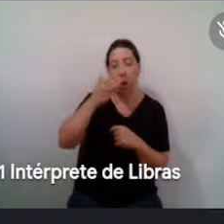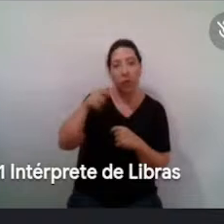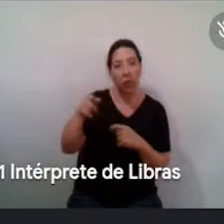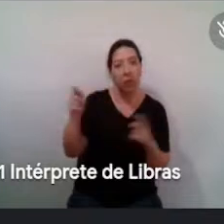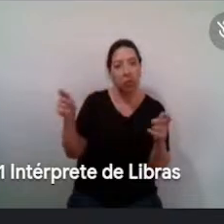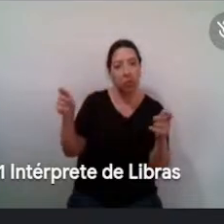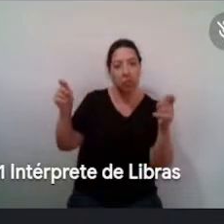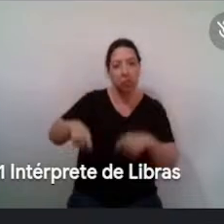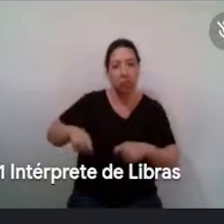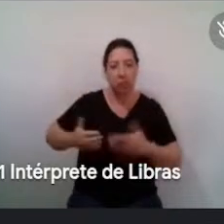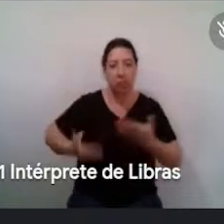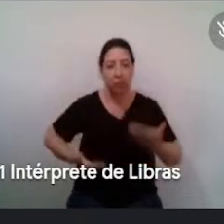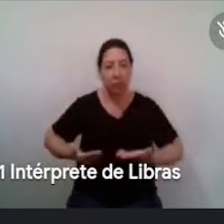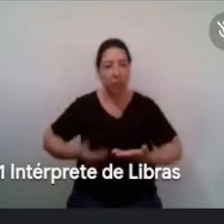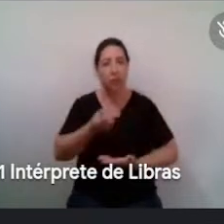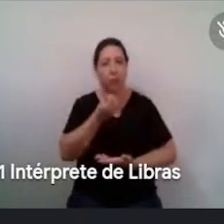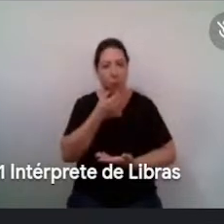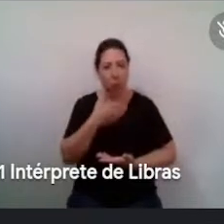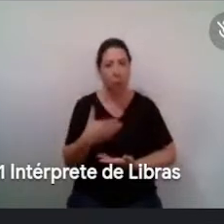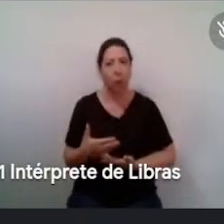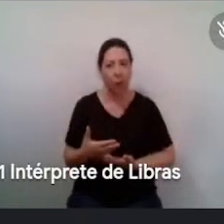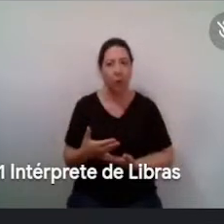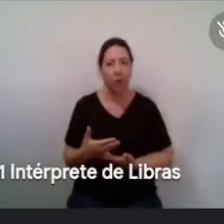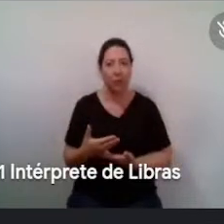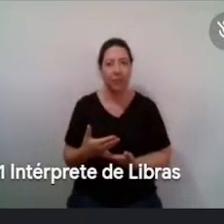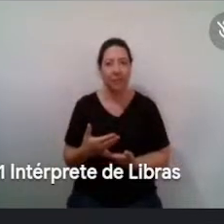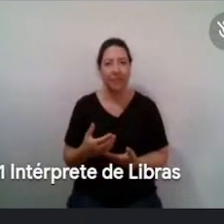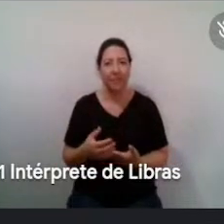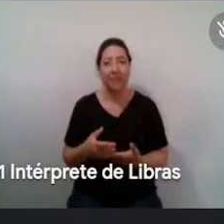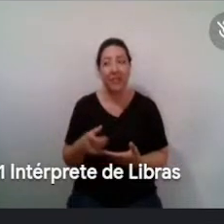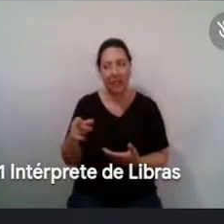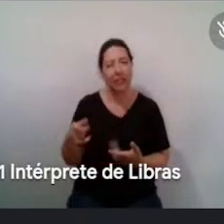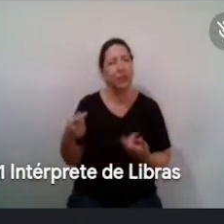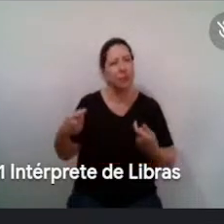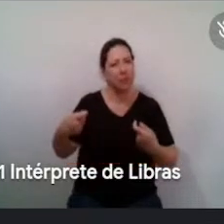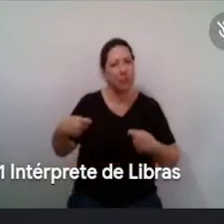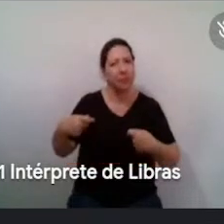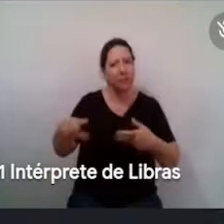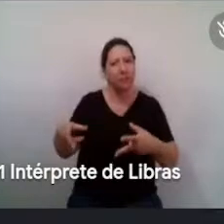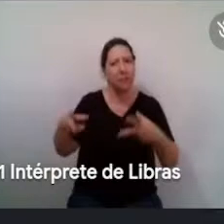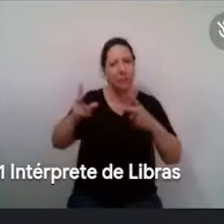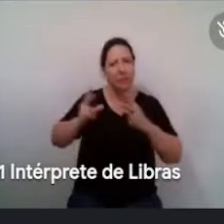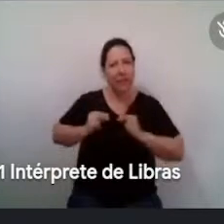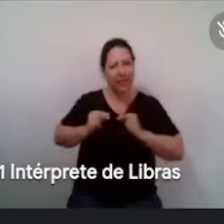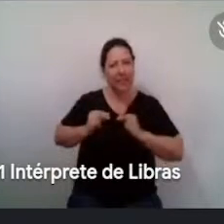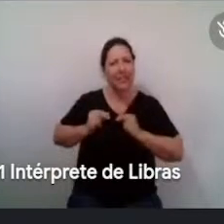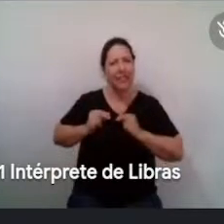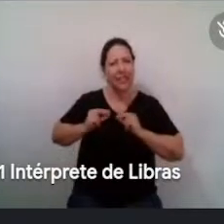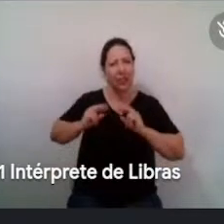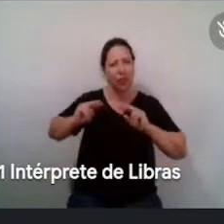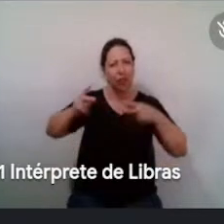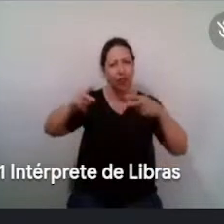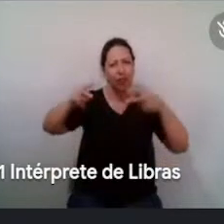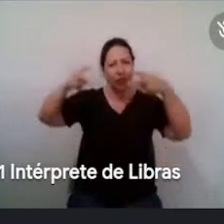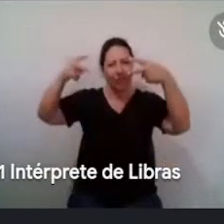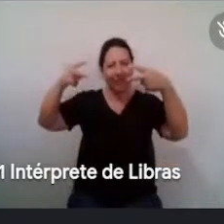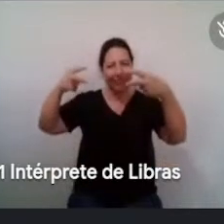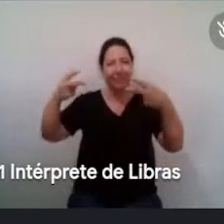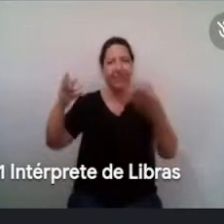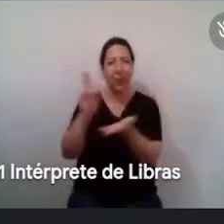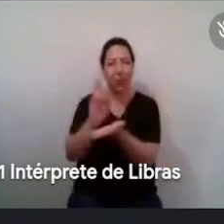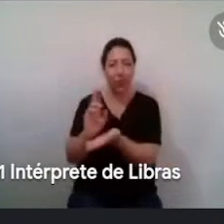Sim. Lá, e que mostrava que ele realmente era merecedor de uma progressão, né, lá na